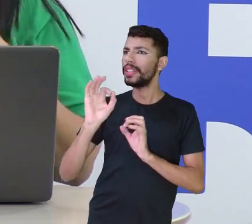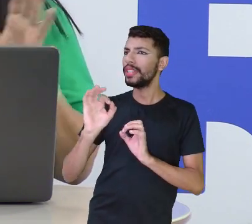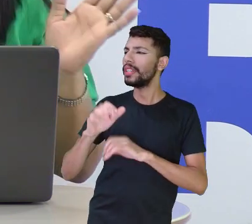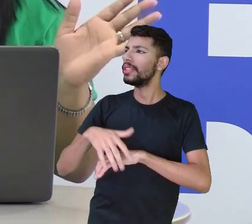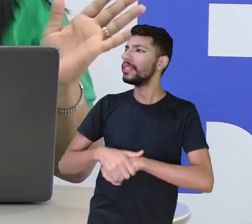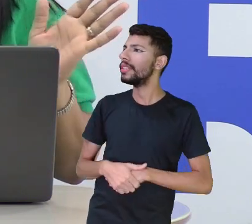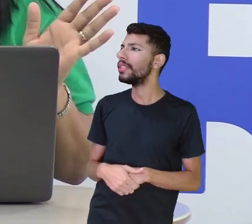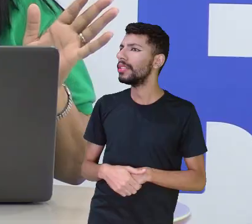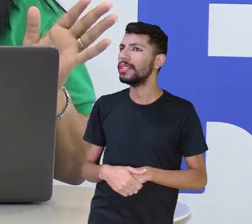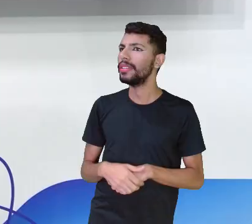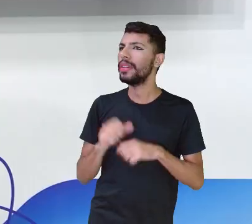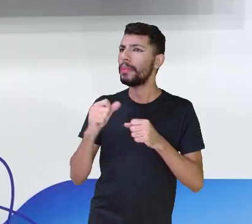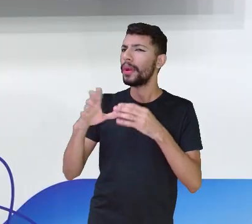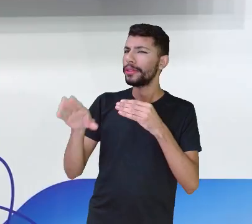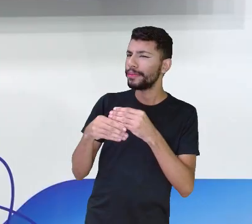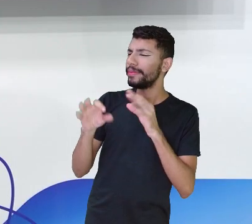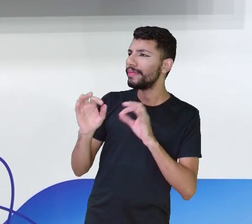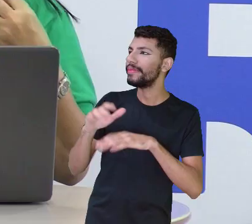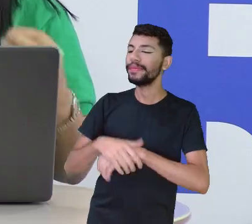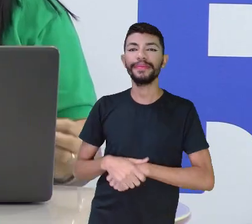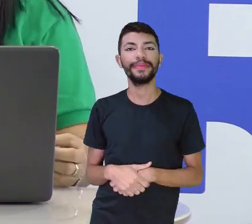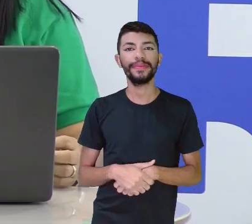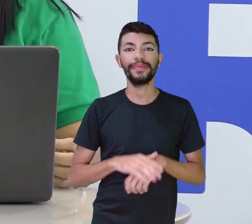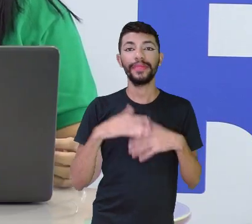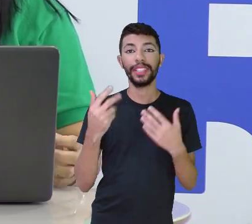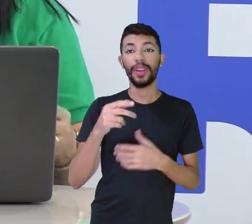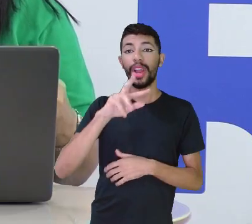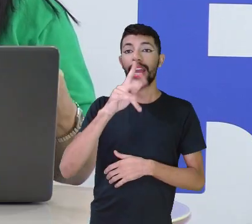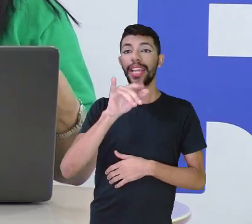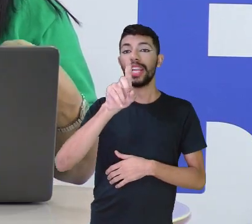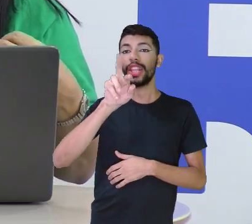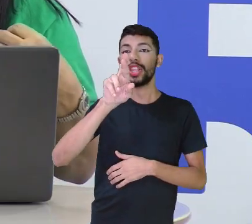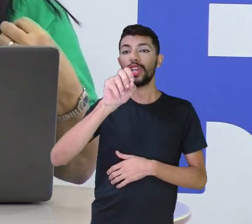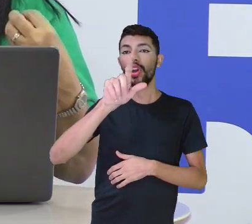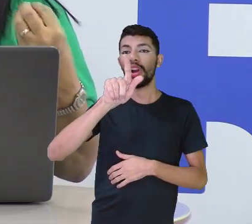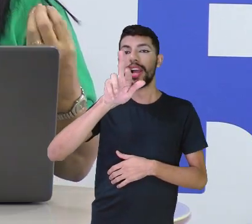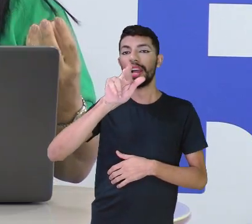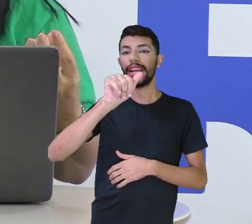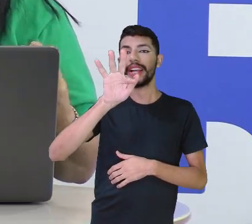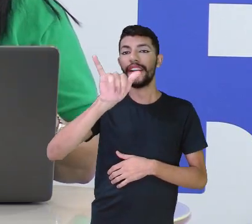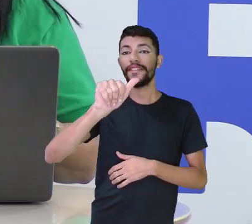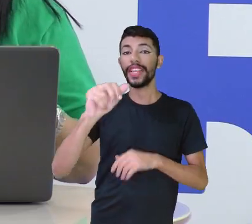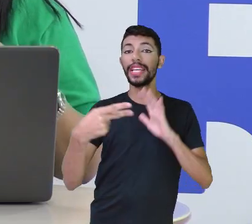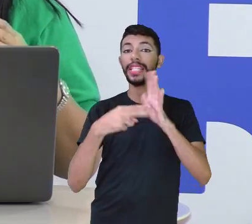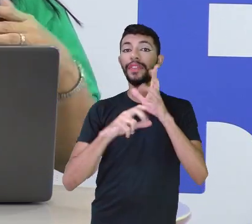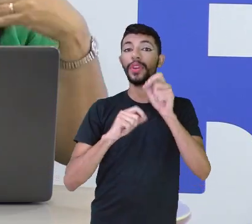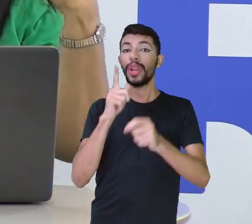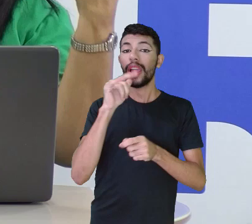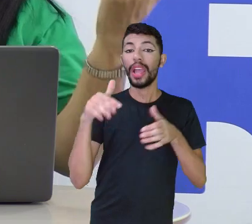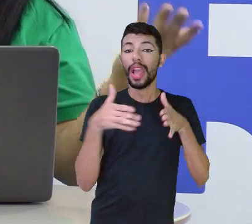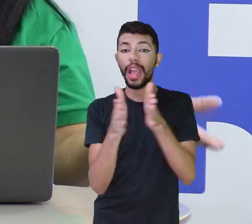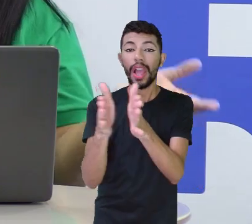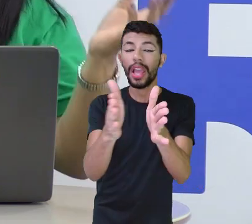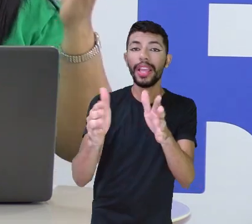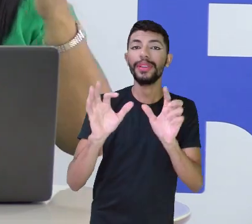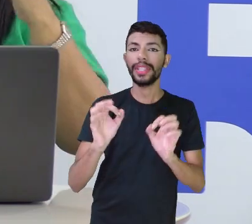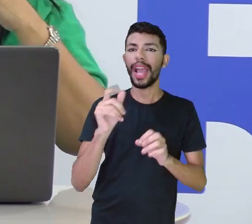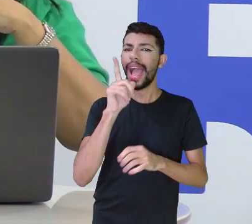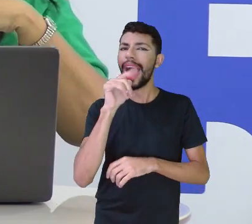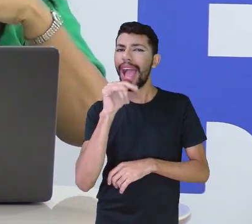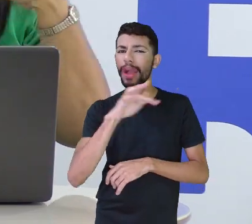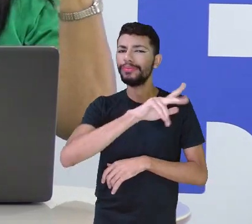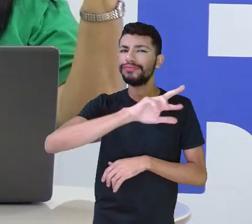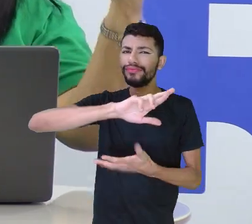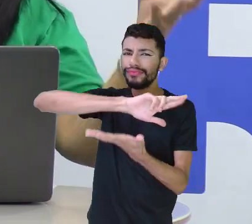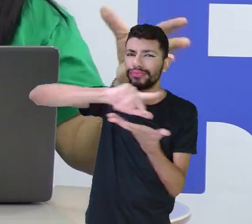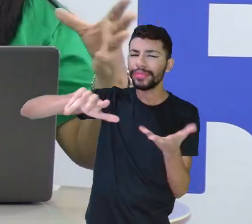não tem problema, eu posso completar também. Pronto, então, quando a professora falou de hidrografia, tem a ver com os rios, com as águas, Isso. não é? Porque ela falou vegetação, tem